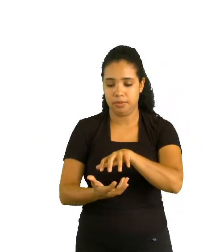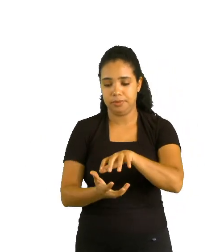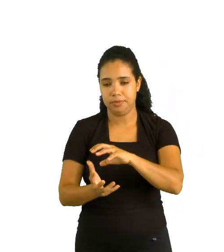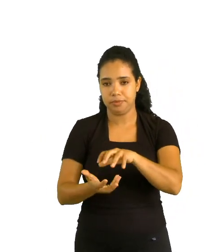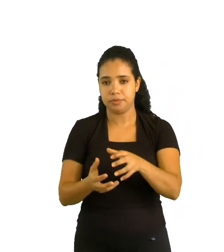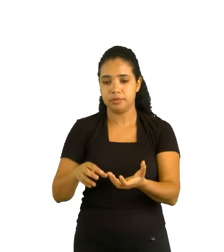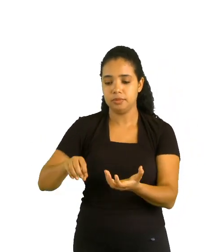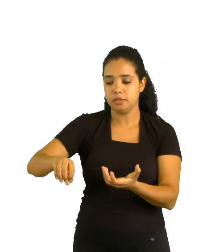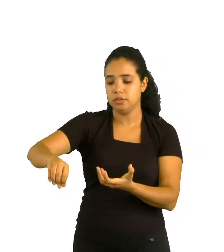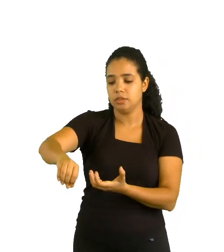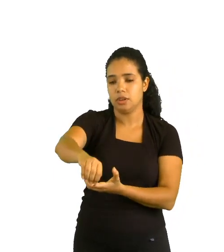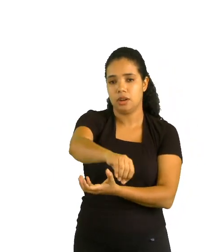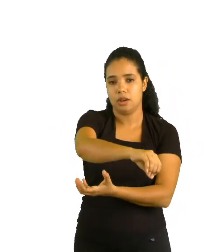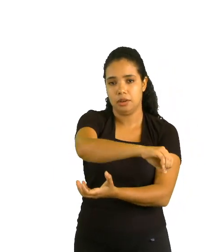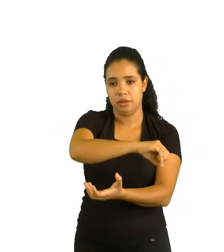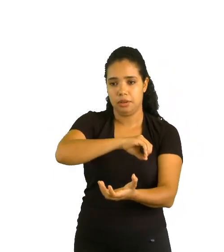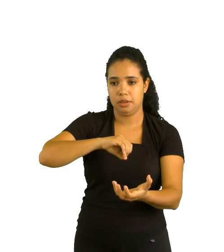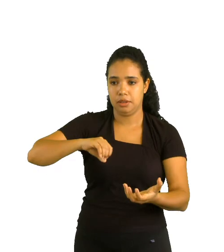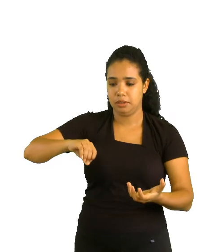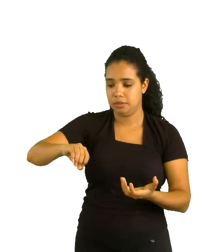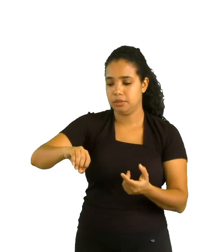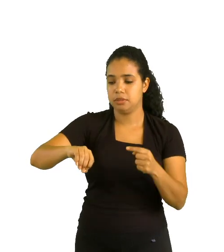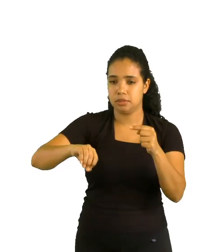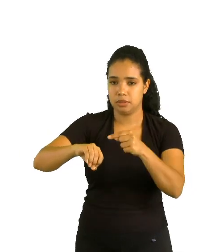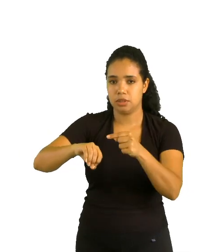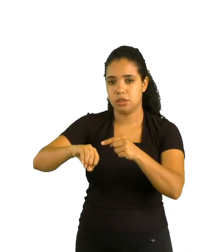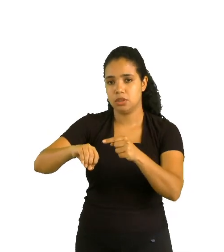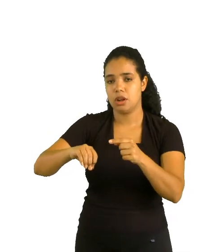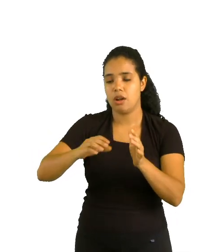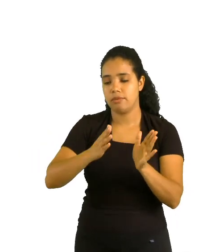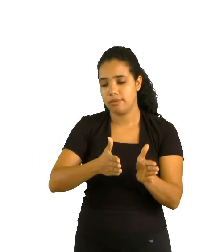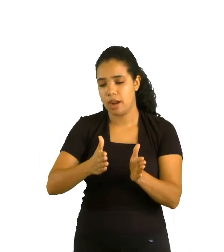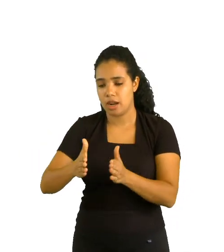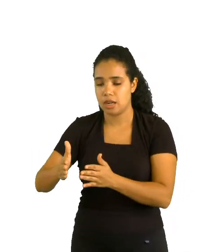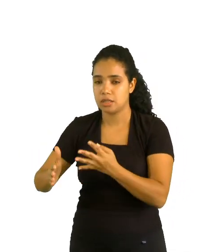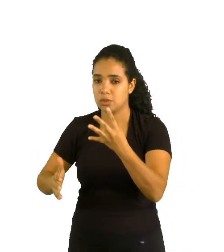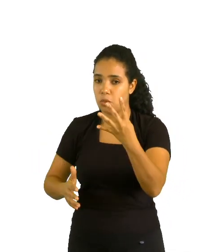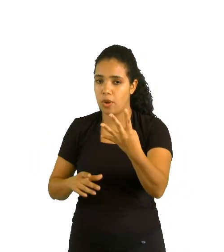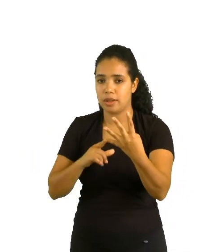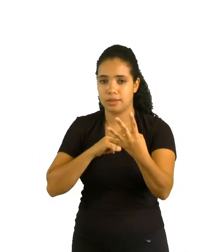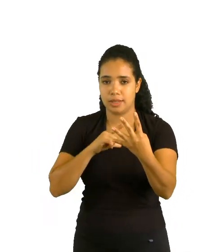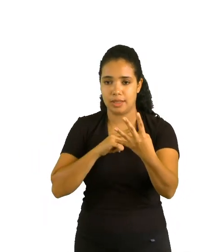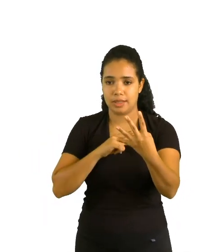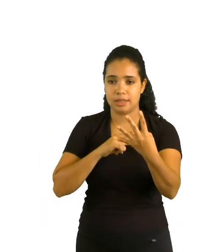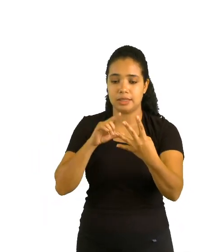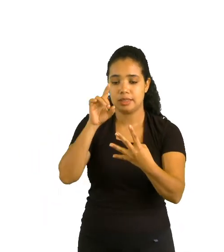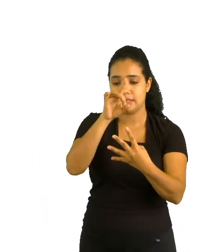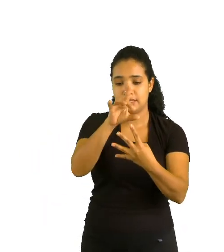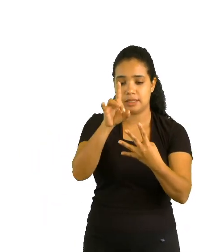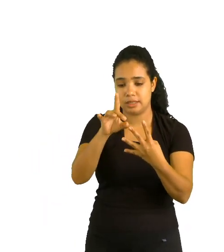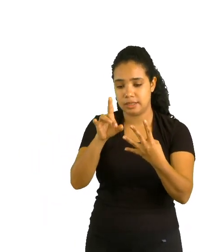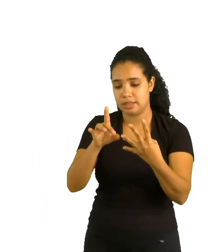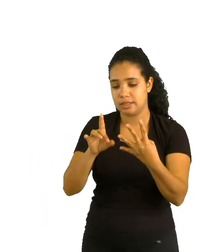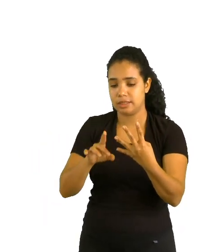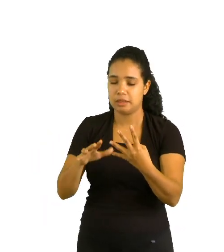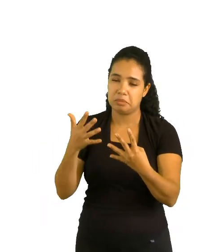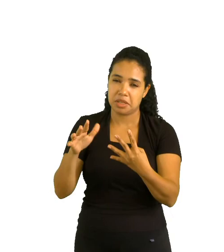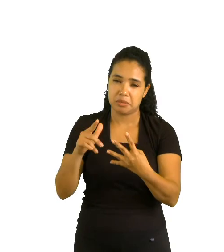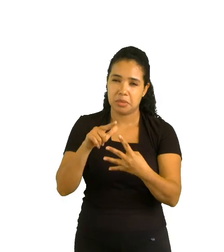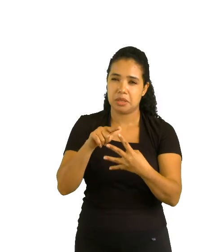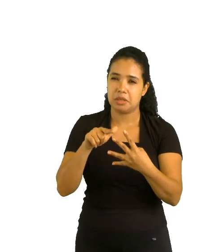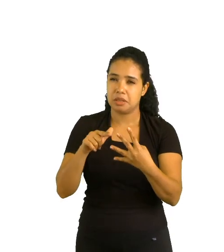observa de iluminação da Lua é chamada de fases. E existem 4 fases, e cada fase dura mais ou menos